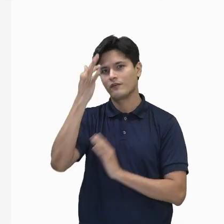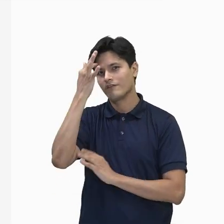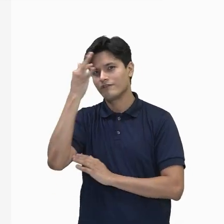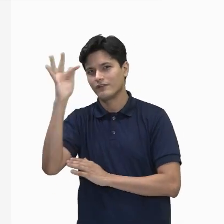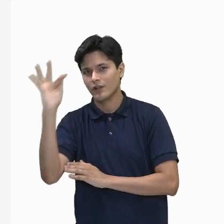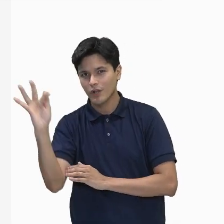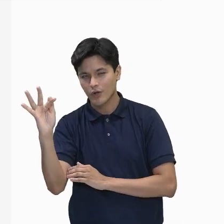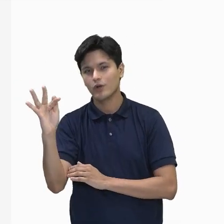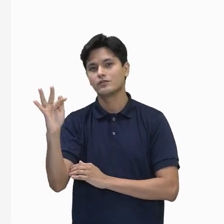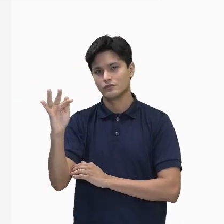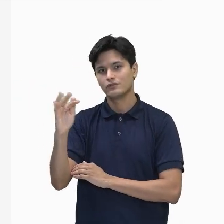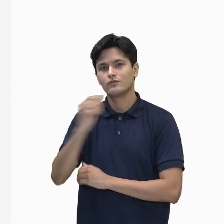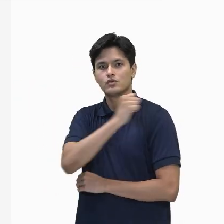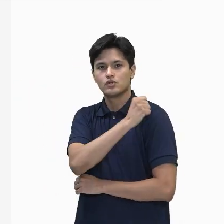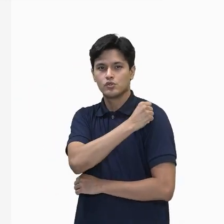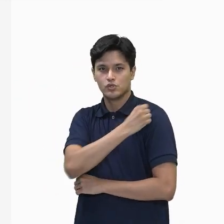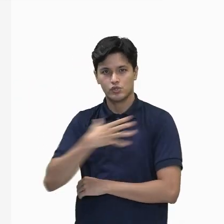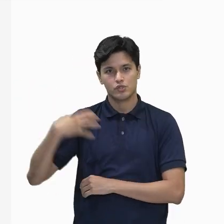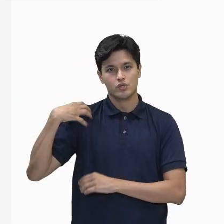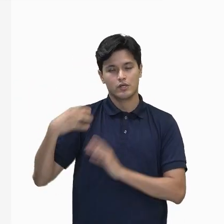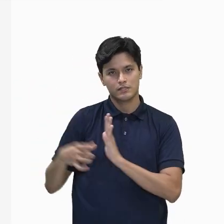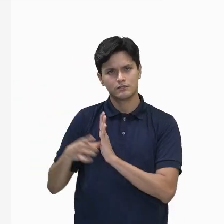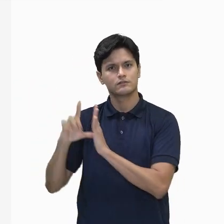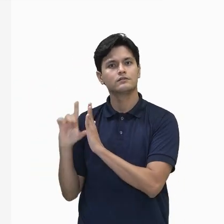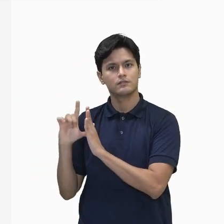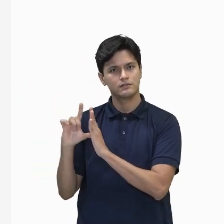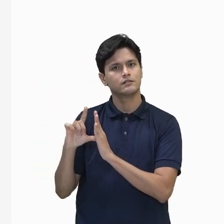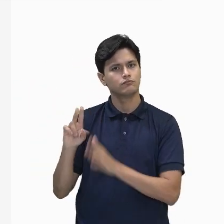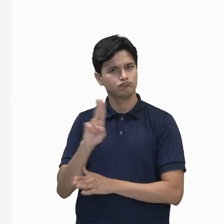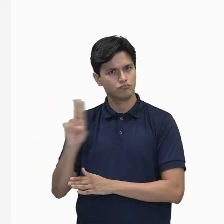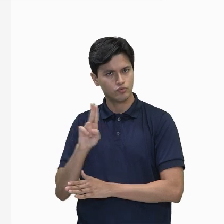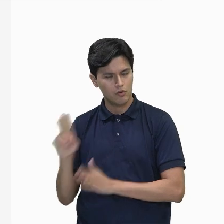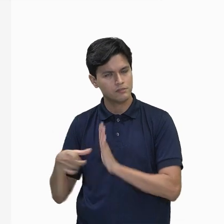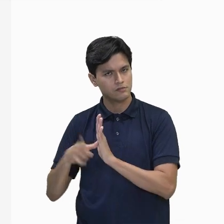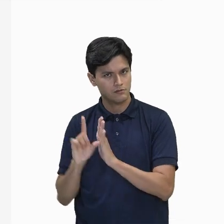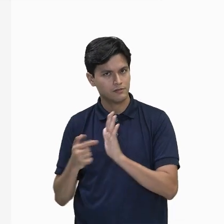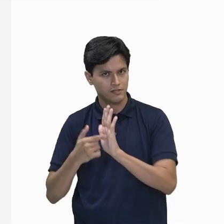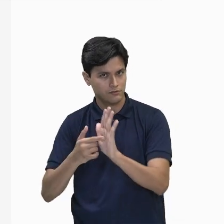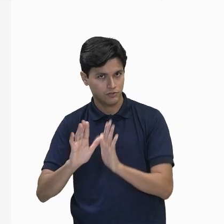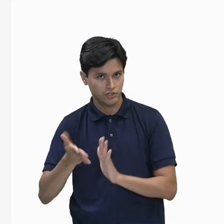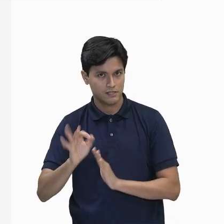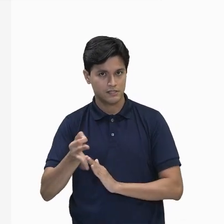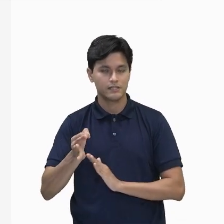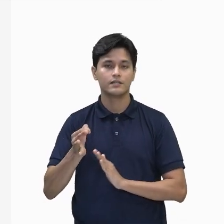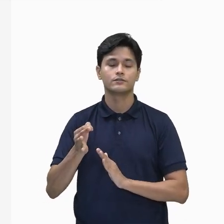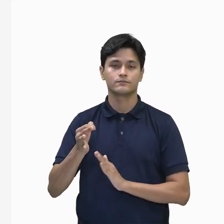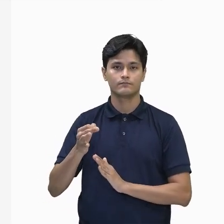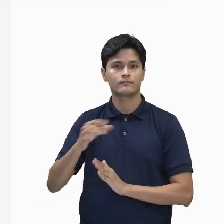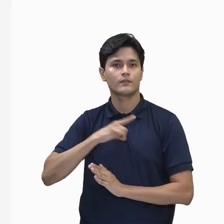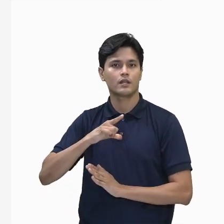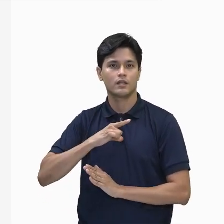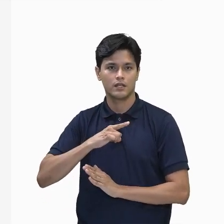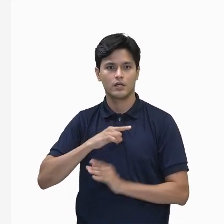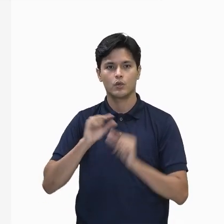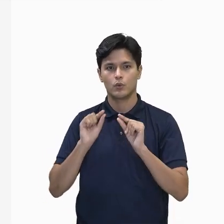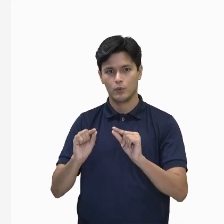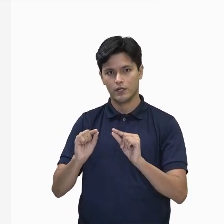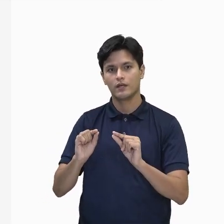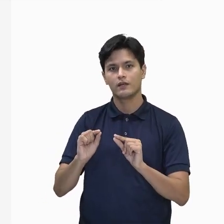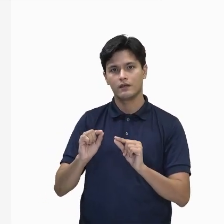pré-socráticos, que eu já falei aqui para vocês alguns nomes bem interessantes. Tá bom? E que tem nessa filosofia a arte